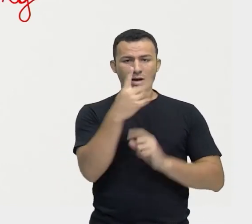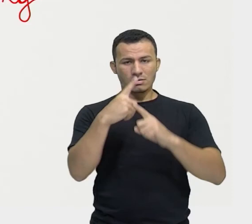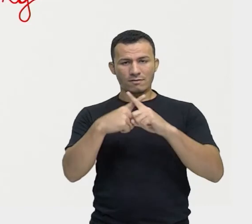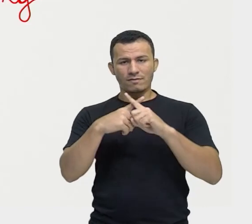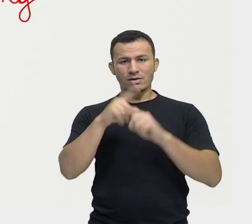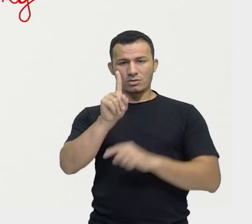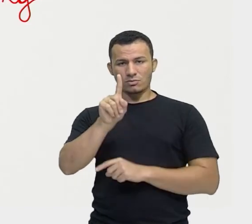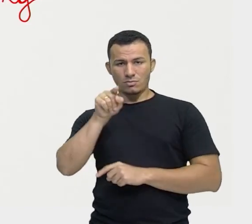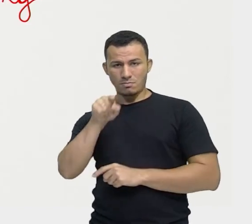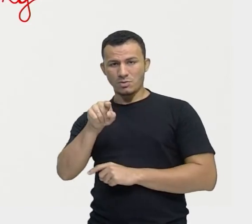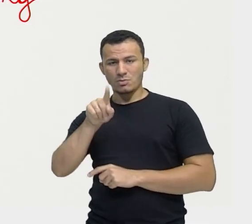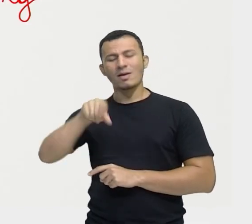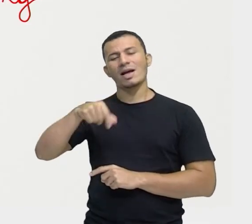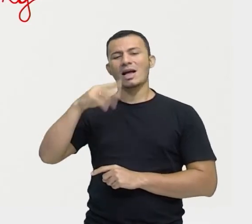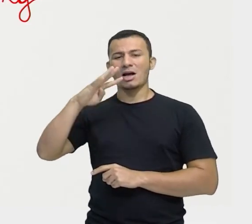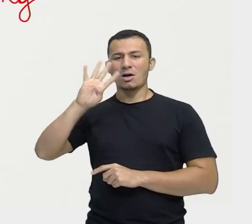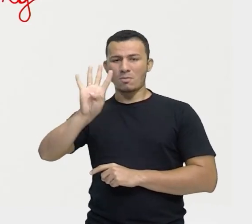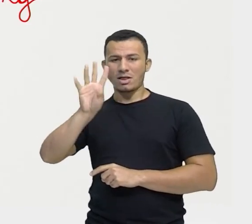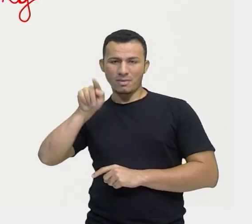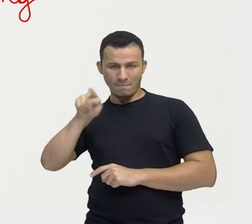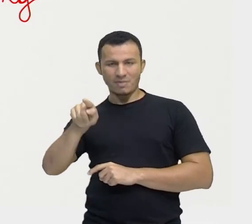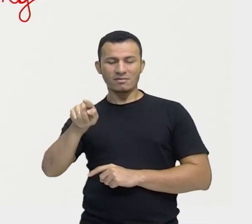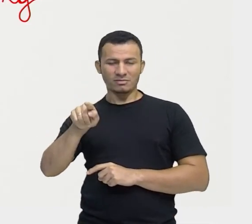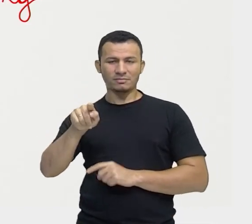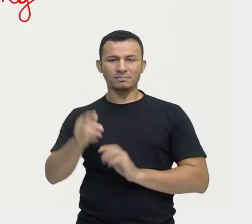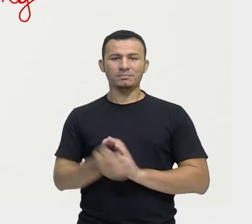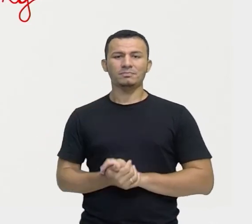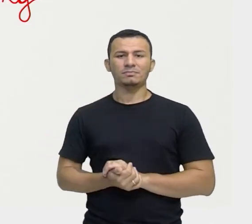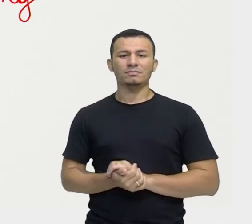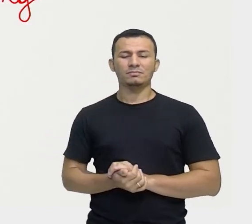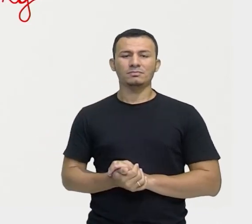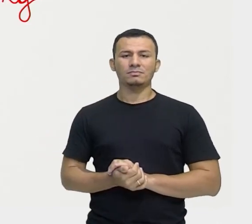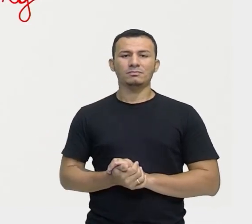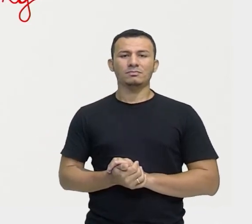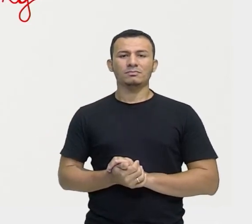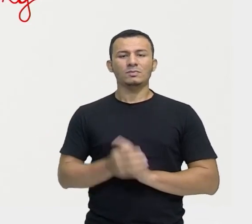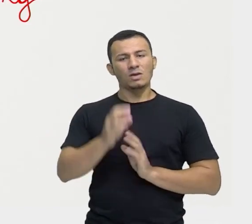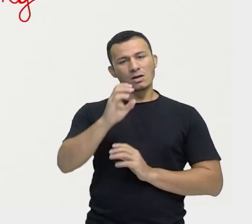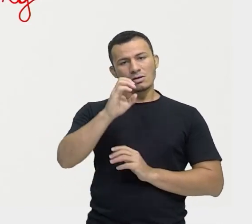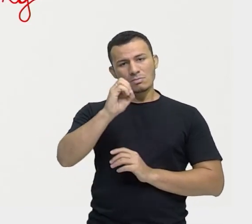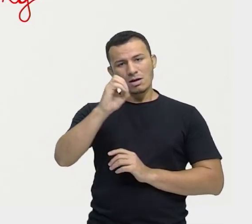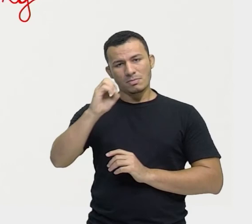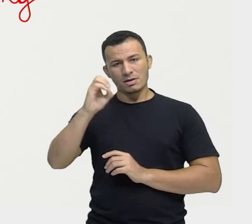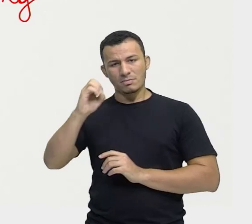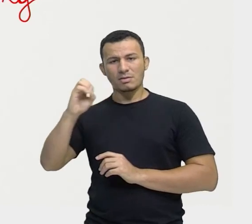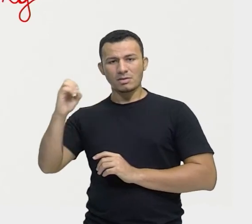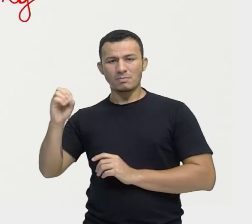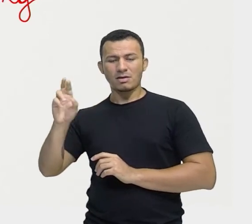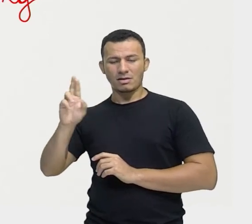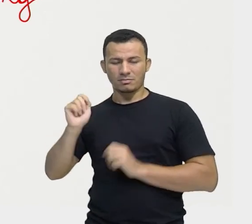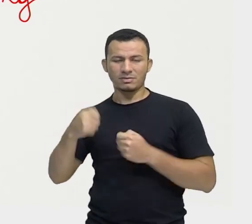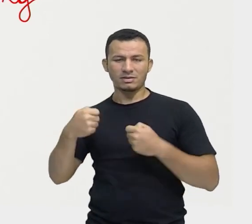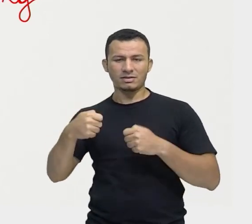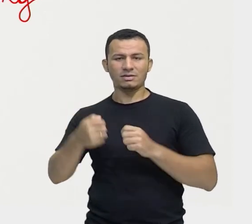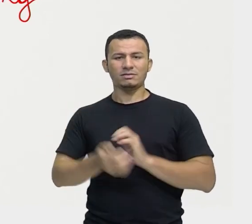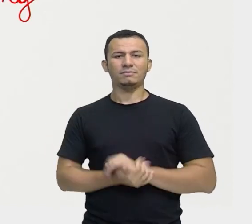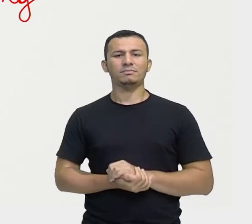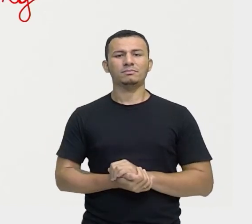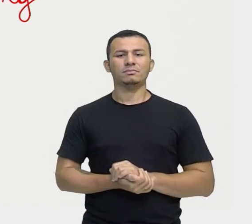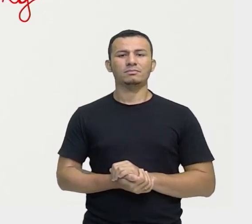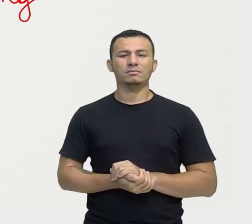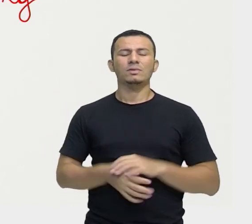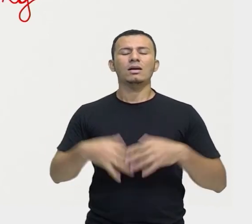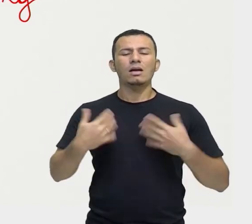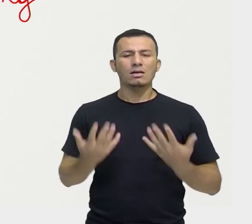1.000 é 4.000, lembra? É só você fazer o quê? Acrescentar esse número de zeros aqui ao lado. Então, esse